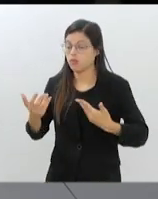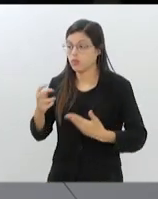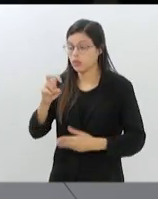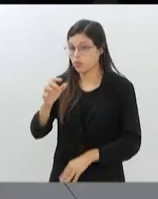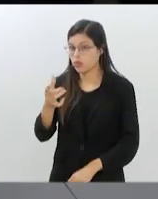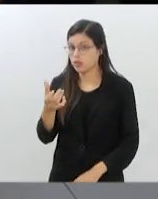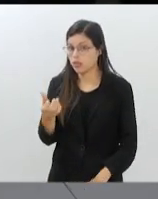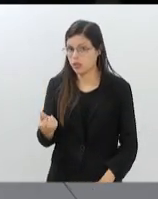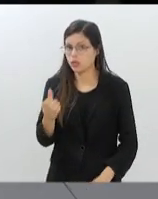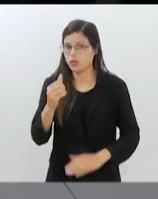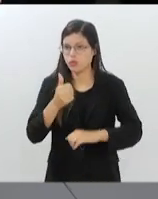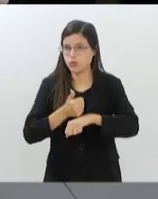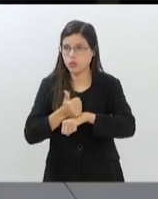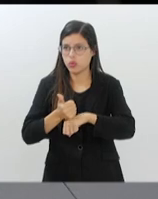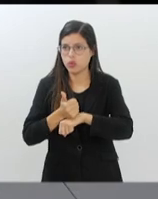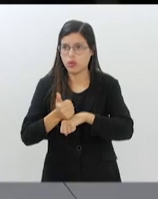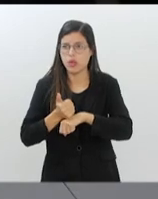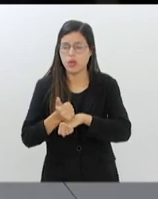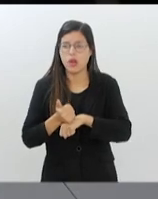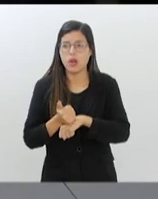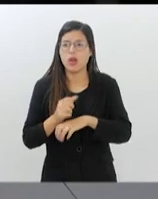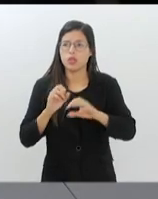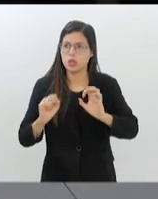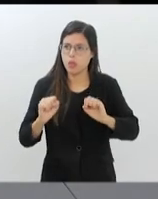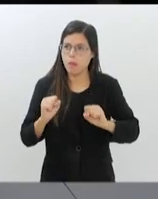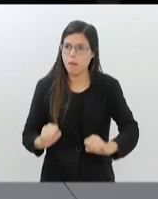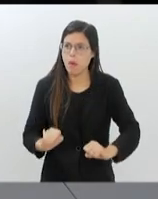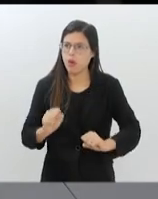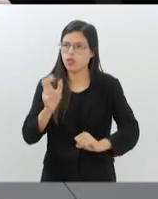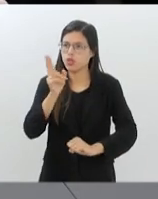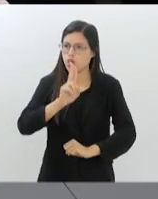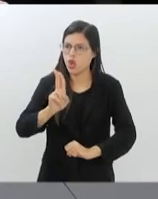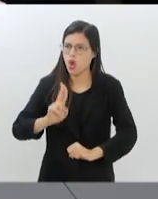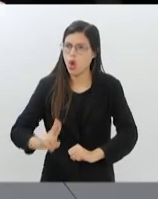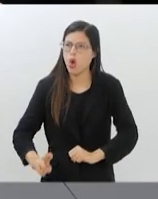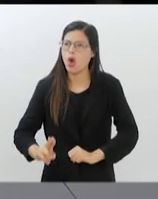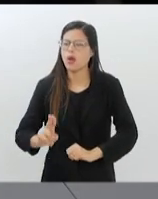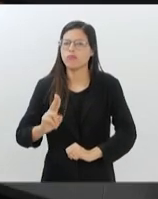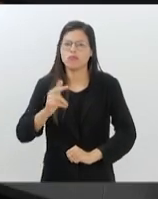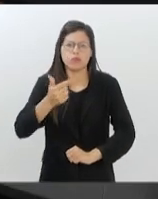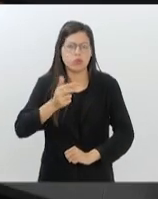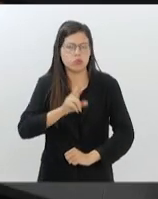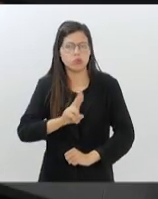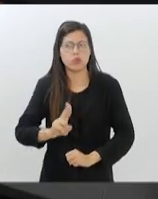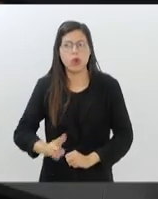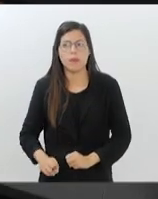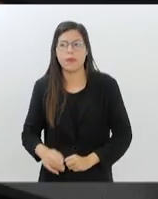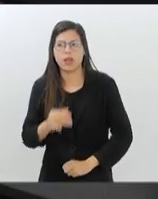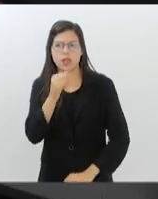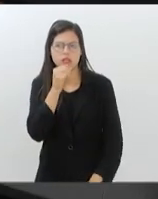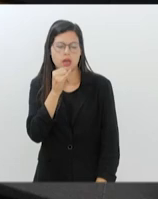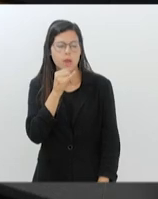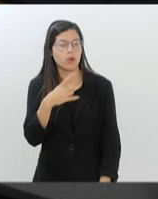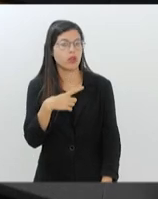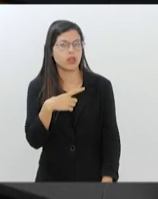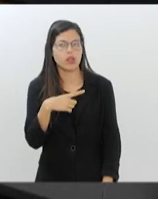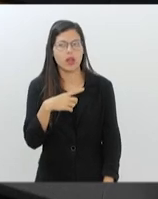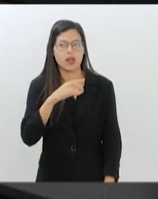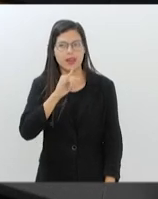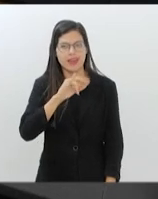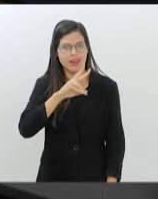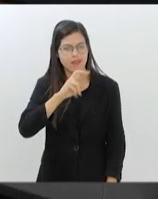estrutura nós podemos colocar à disposição dessa comissão nome sobrenome e as atribuições por exemplo nós nós temos o